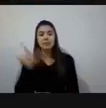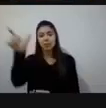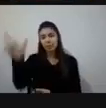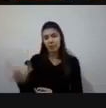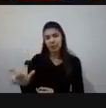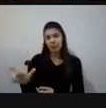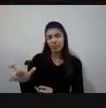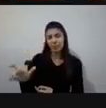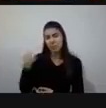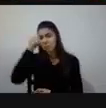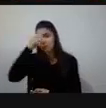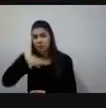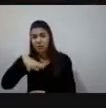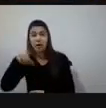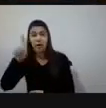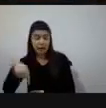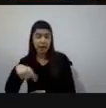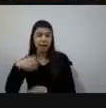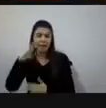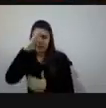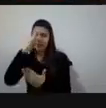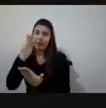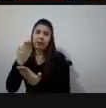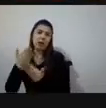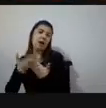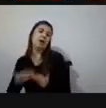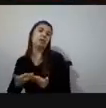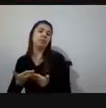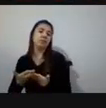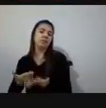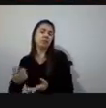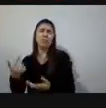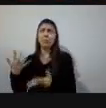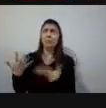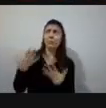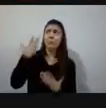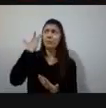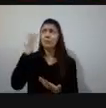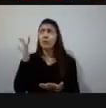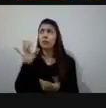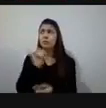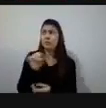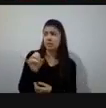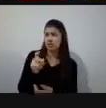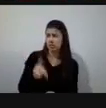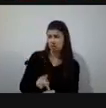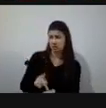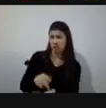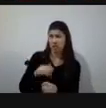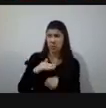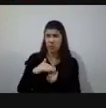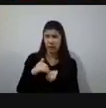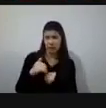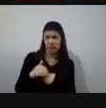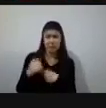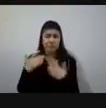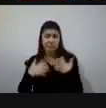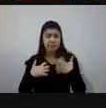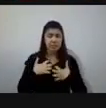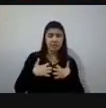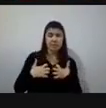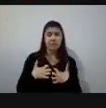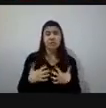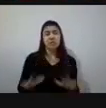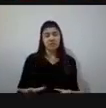confusão, porque você não sabe exatamente se é um carinho ou enfim, mas gera um constrangimento. Então, a